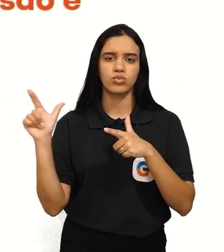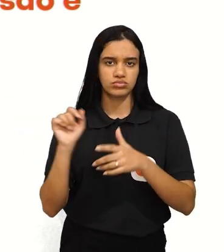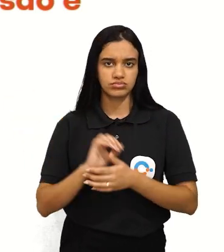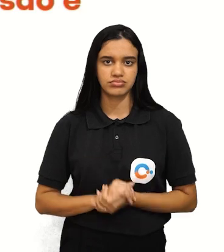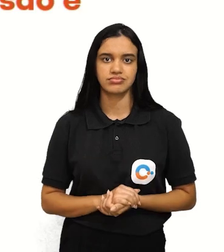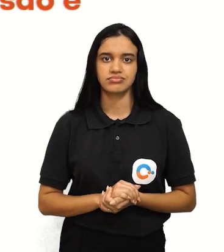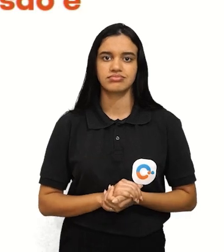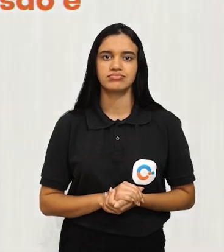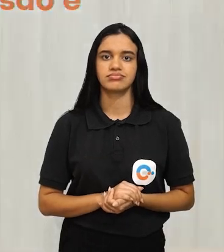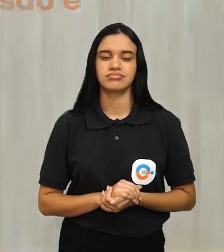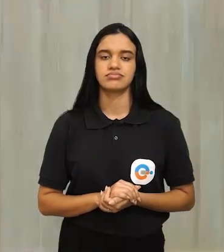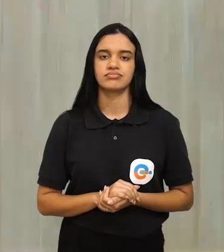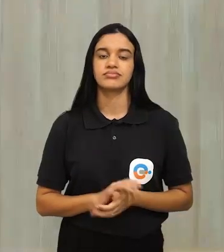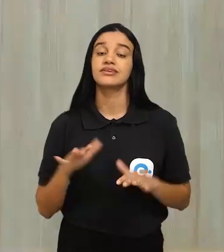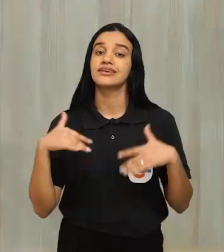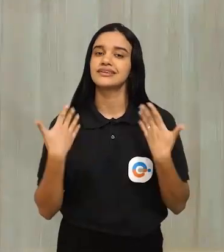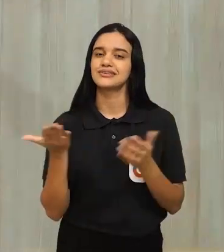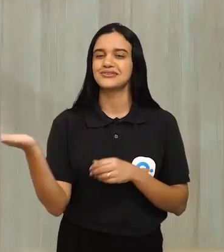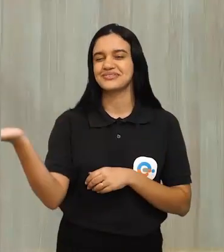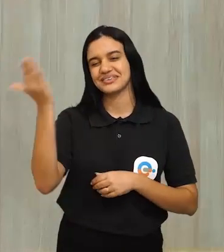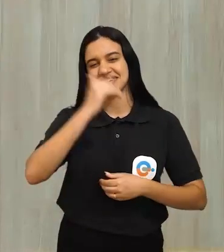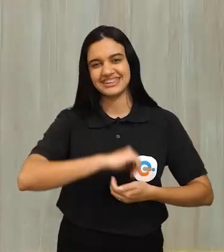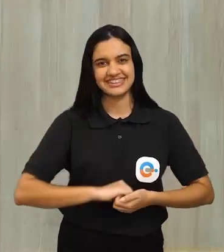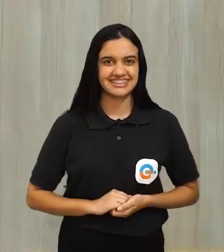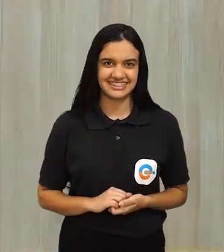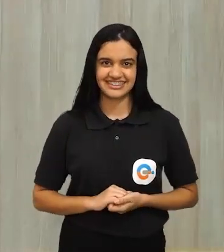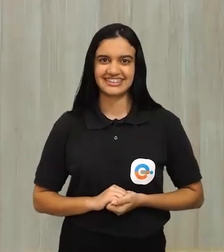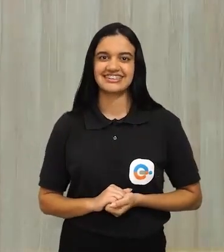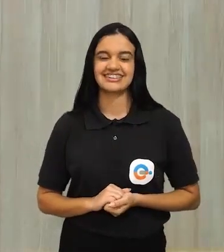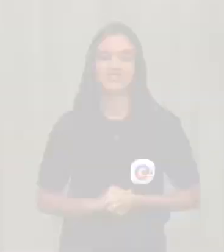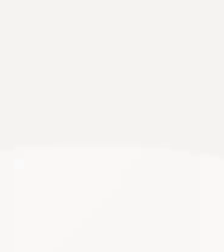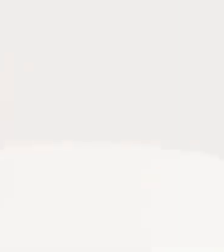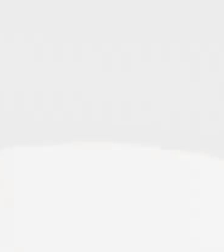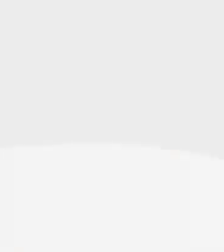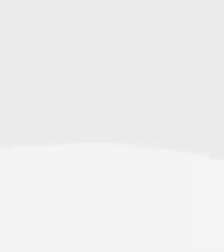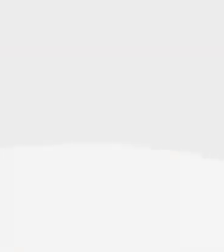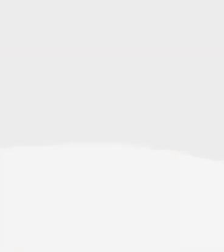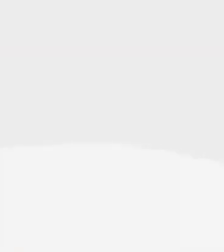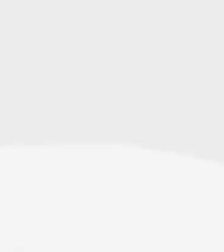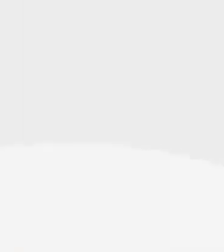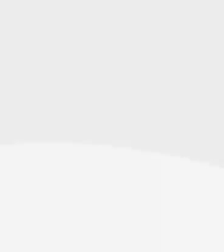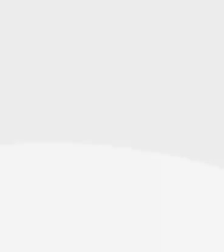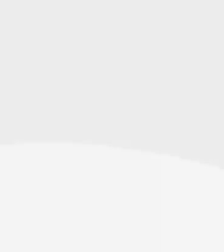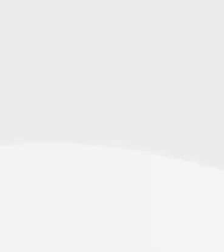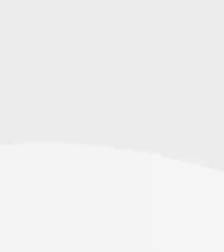e potenciação Então vem comigo Nessa onda